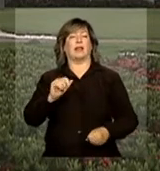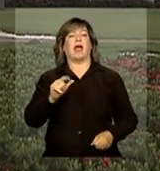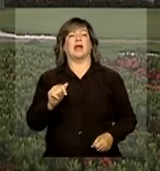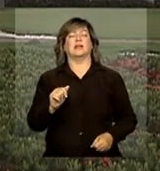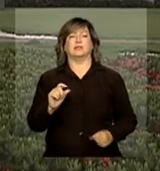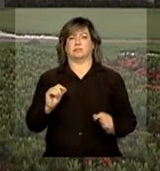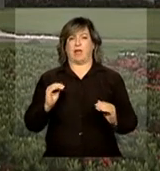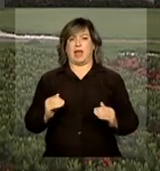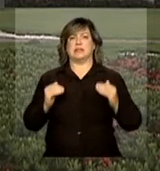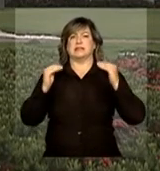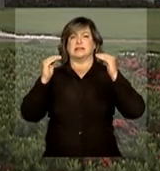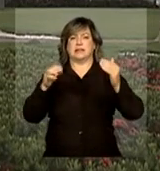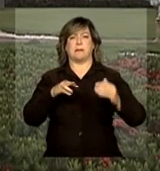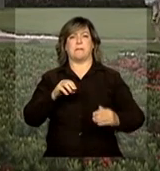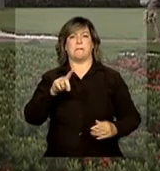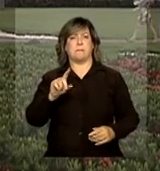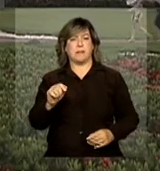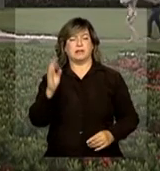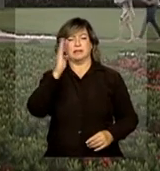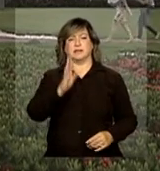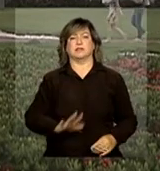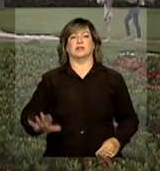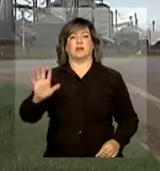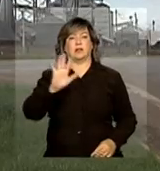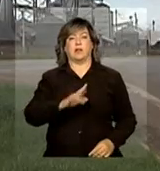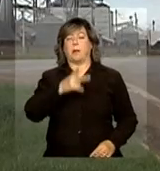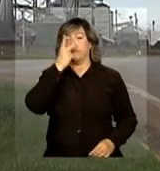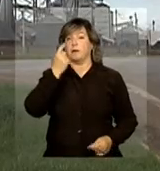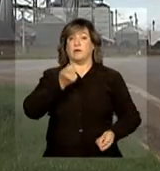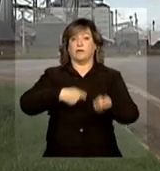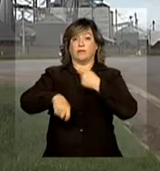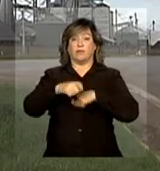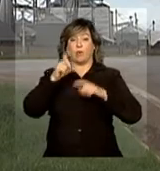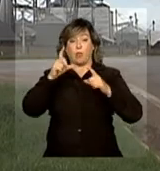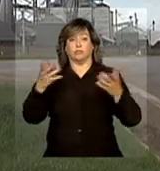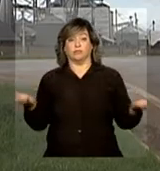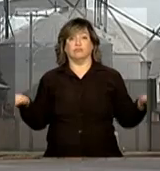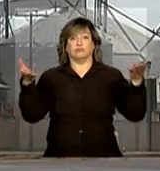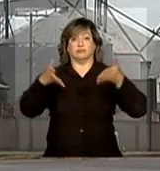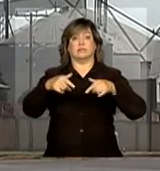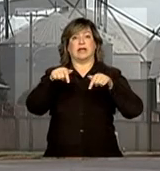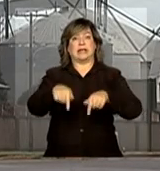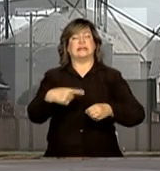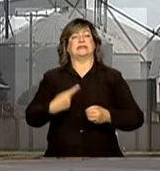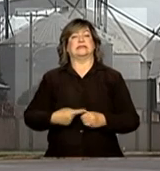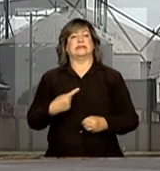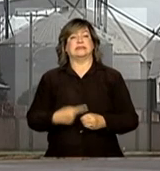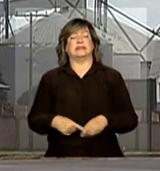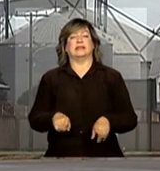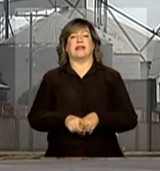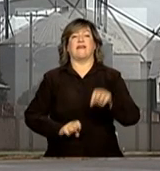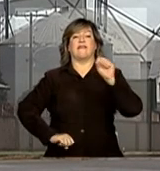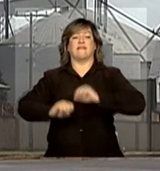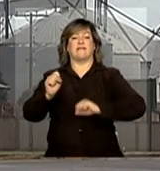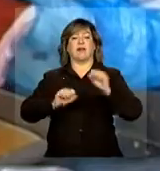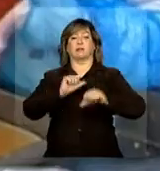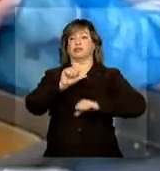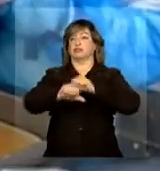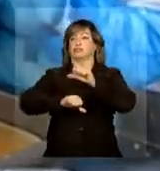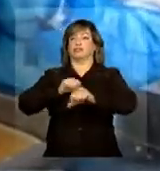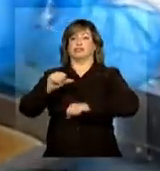acima da média nacional, atraiu investidores para a cidade. E na zona urbana, fábricas transformam a